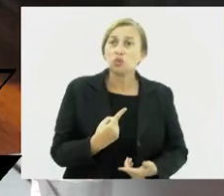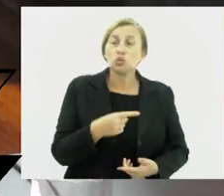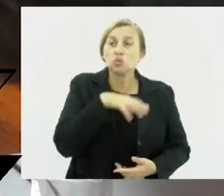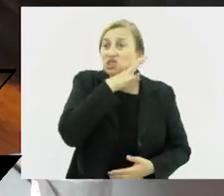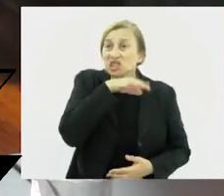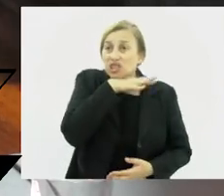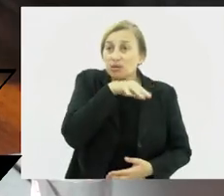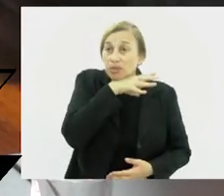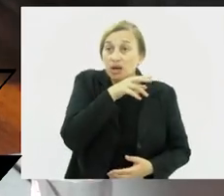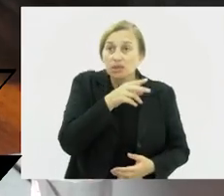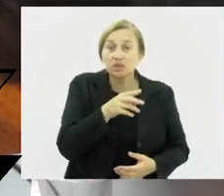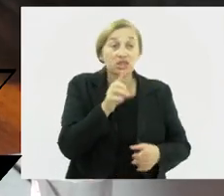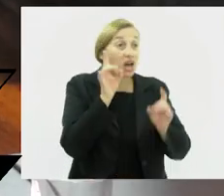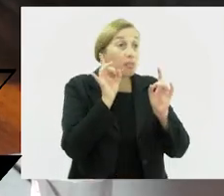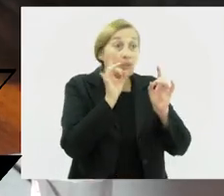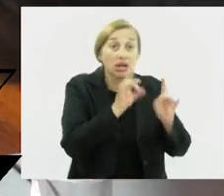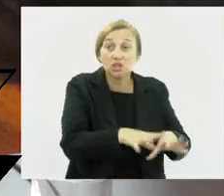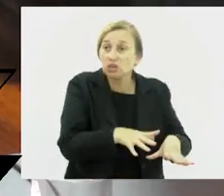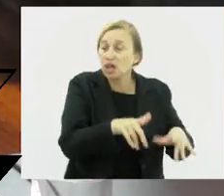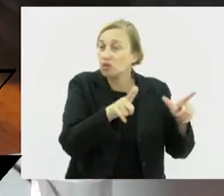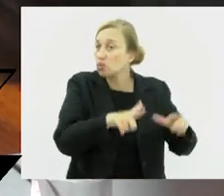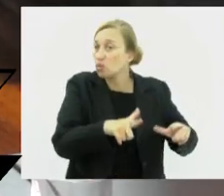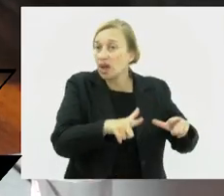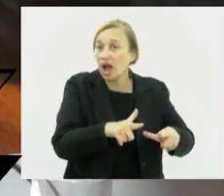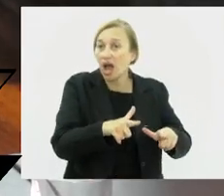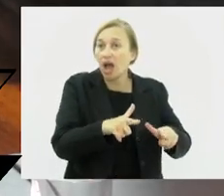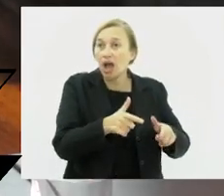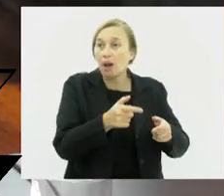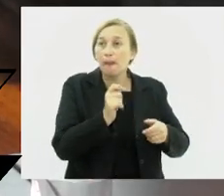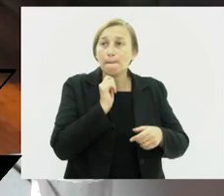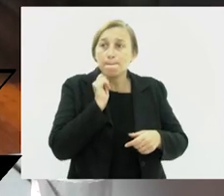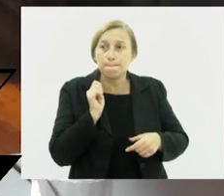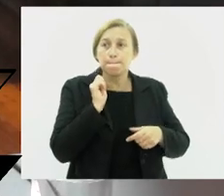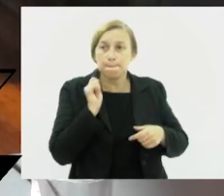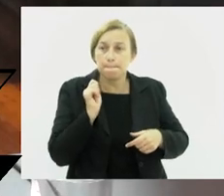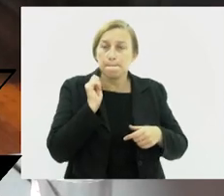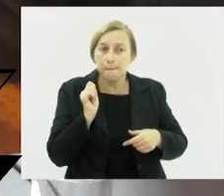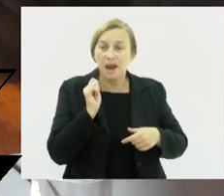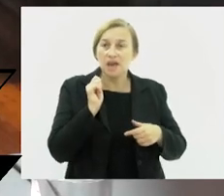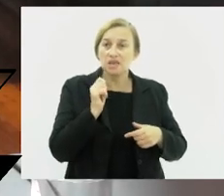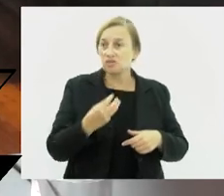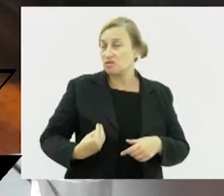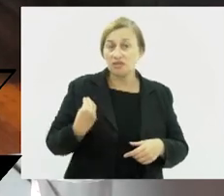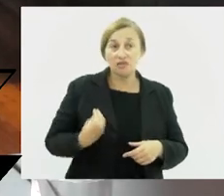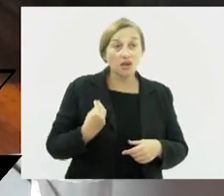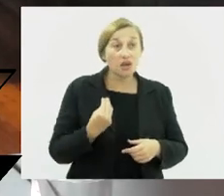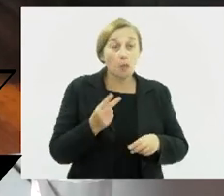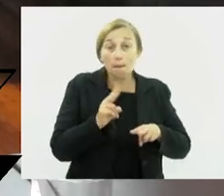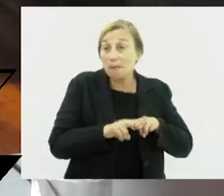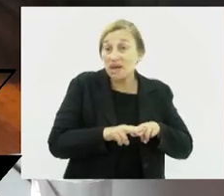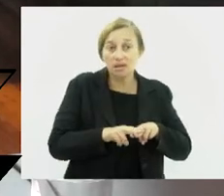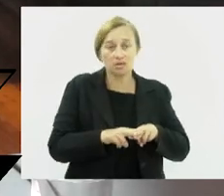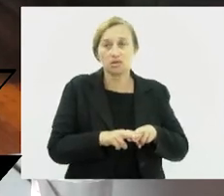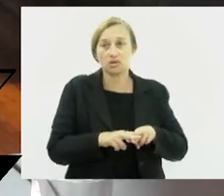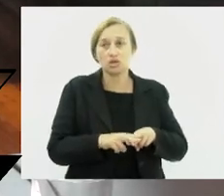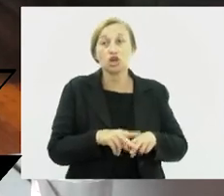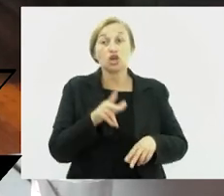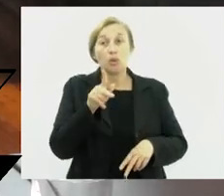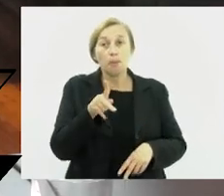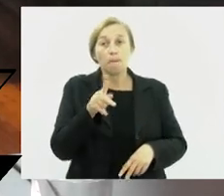animais eles ficavam presos. Eles estavam agressivos porque eles viviam presos numa corrente. E o